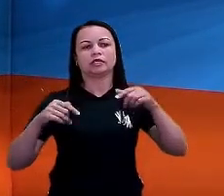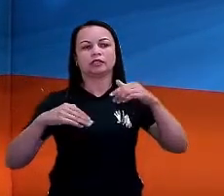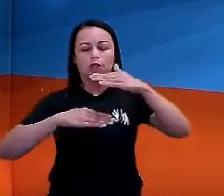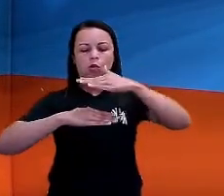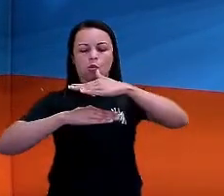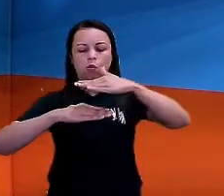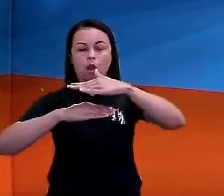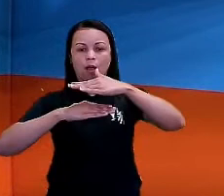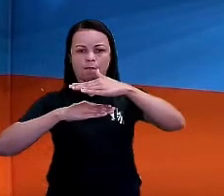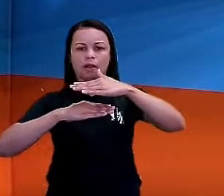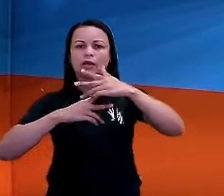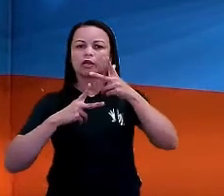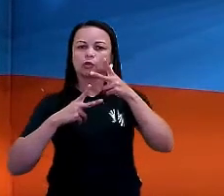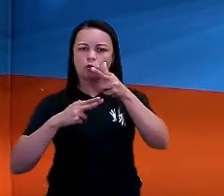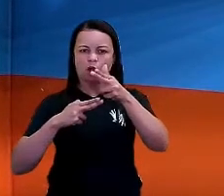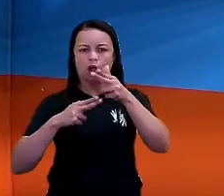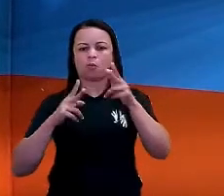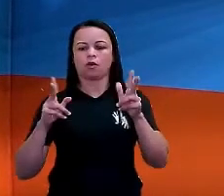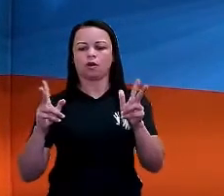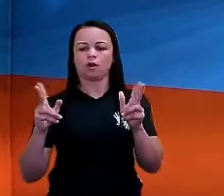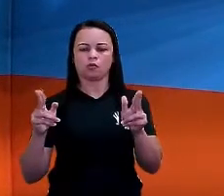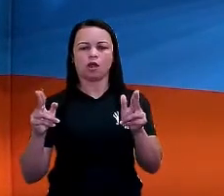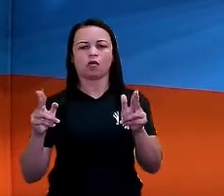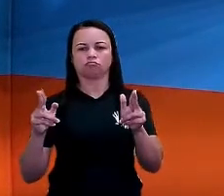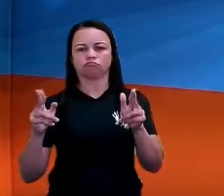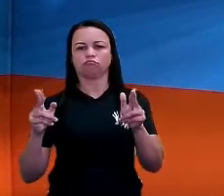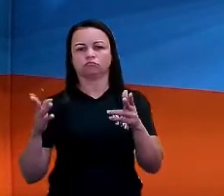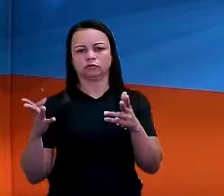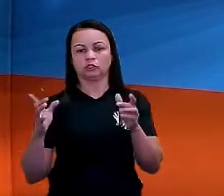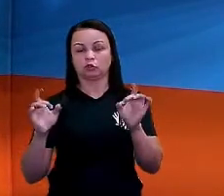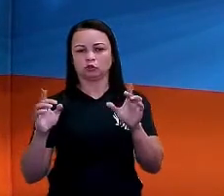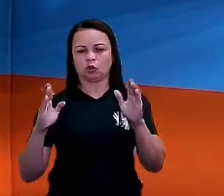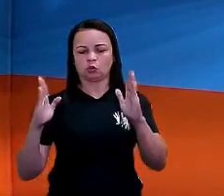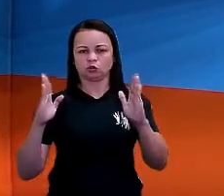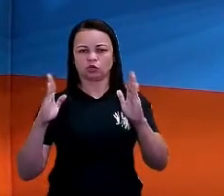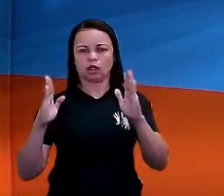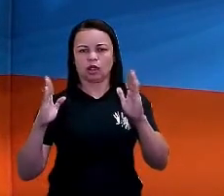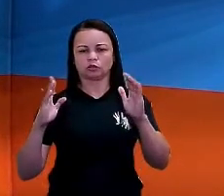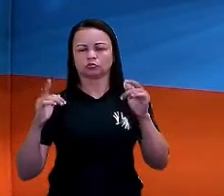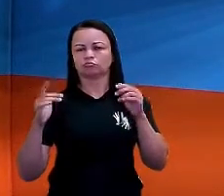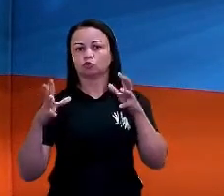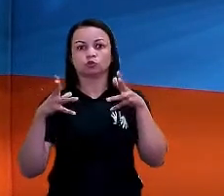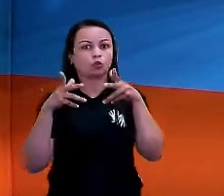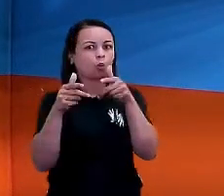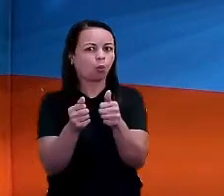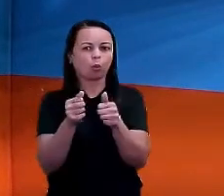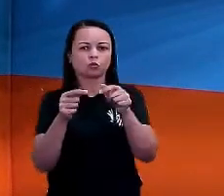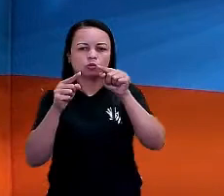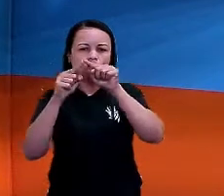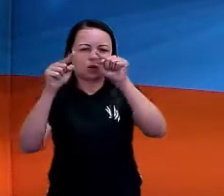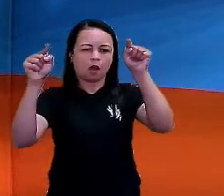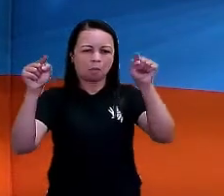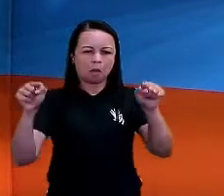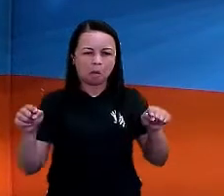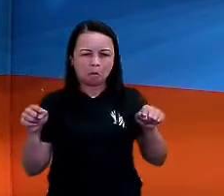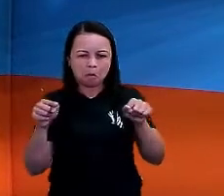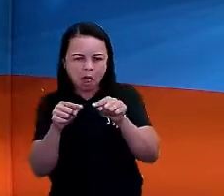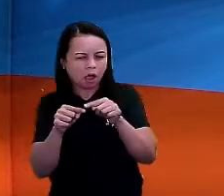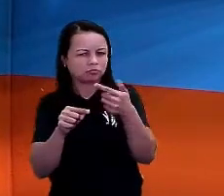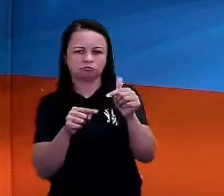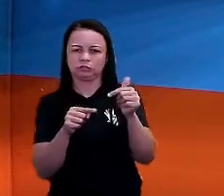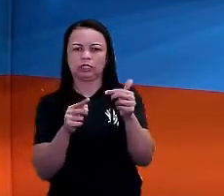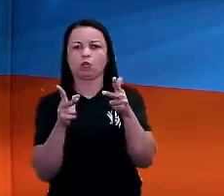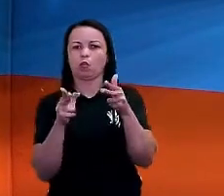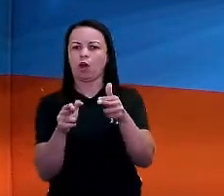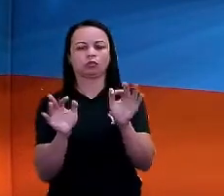que têm a mesma medida, né? Só os lados paralelos, né? Ele não todo polígono não tem os